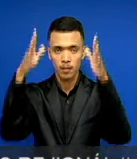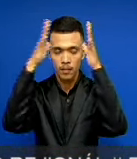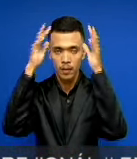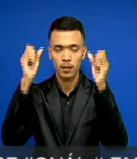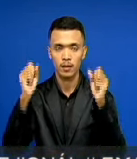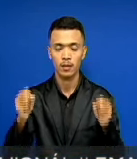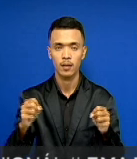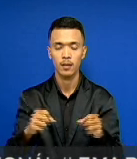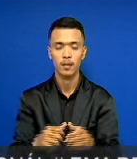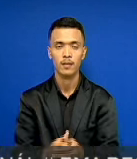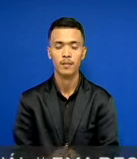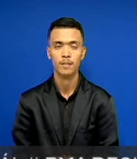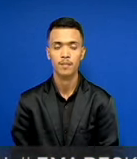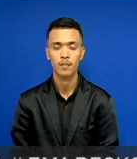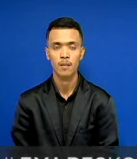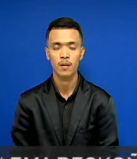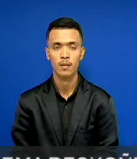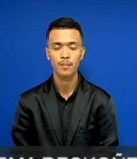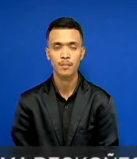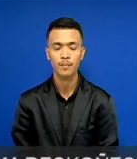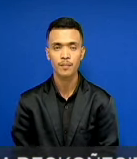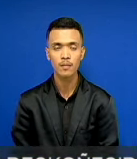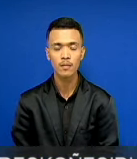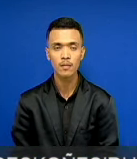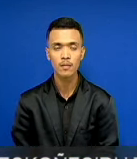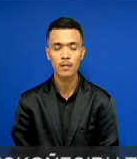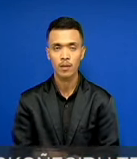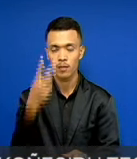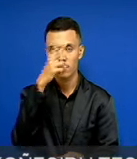presidente da República de Timor-Leste, por